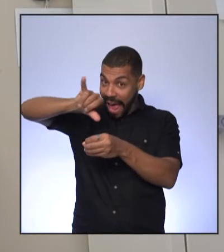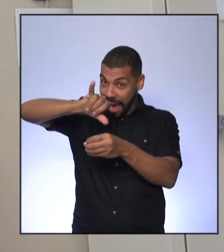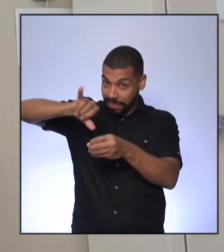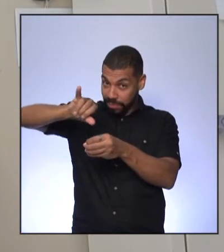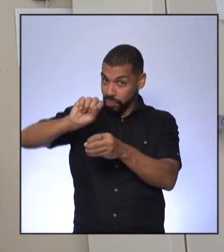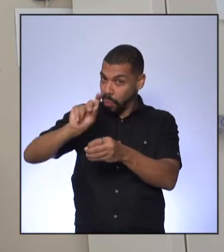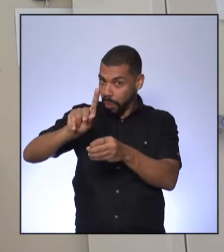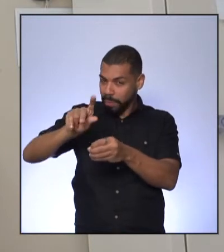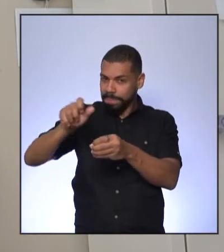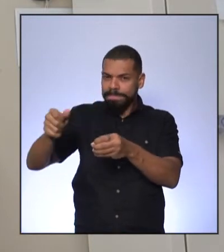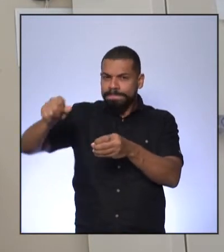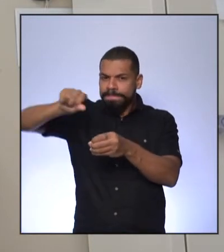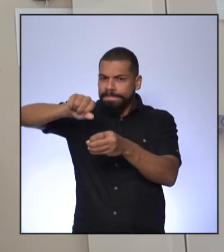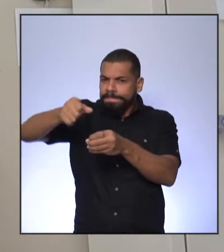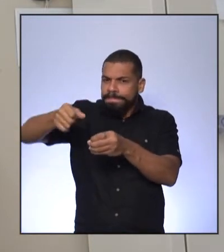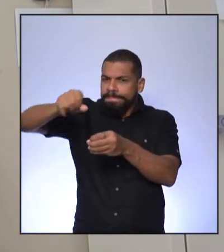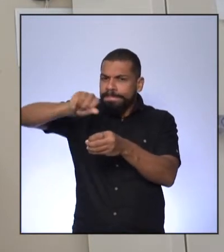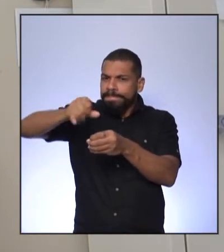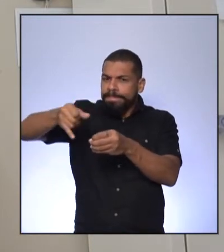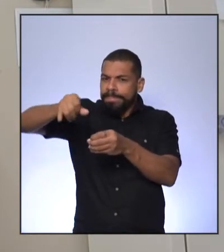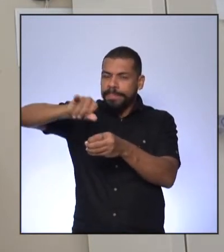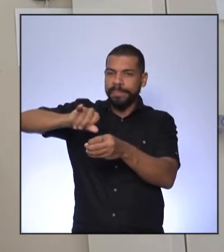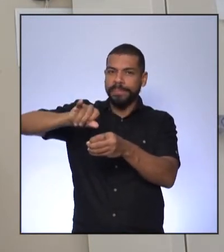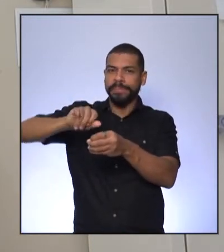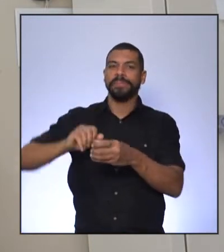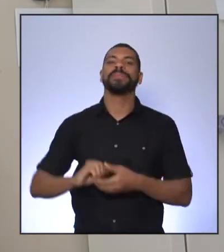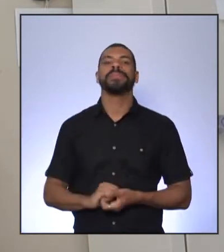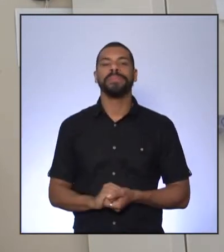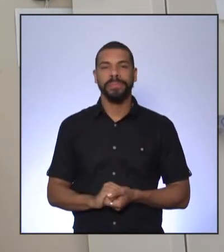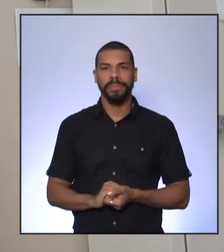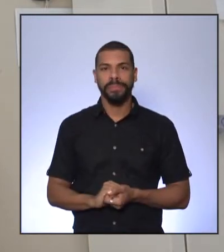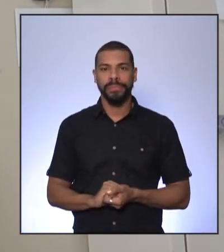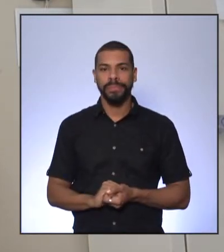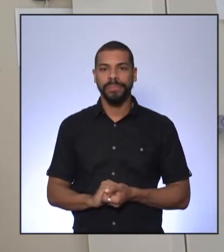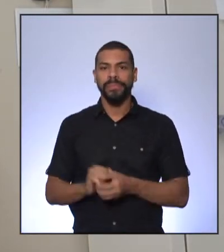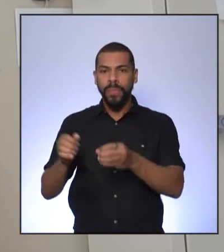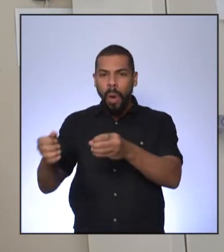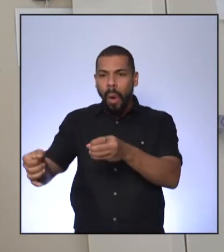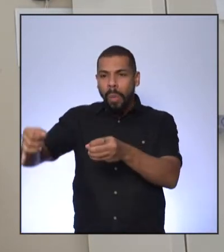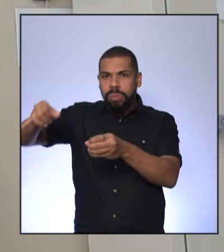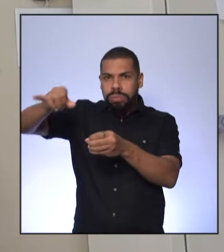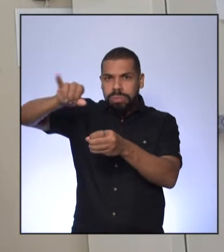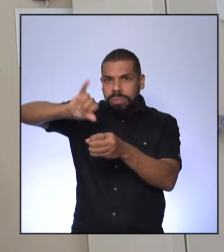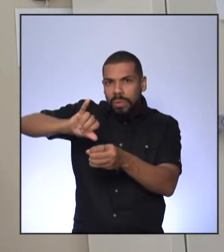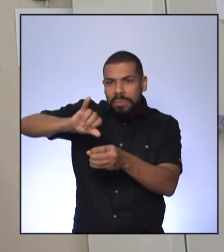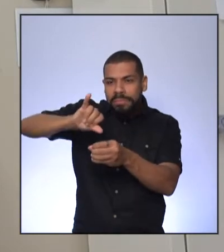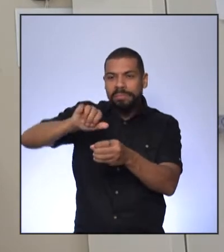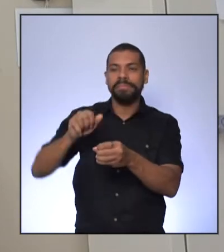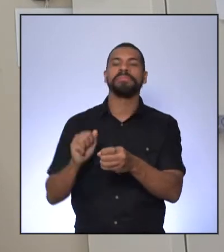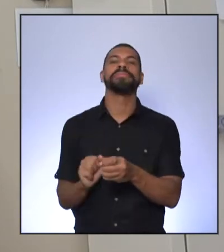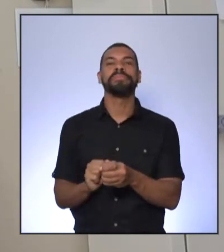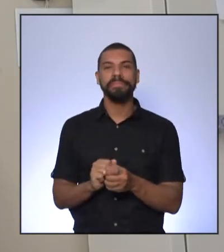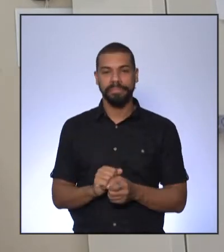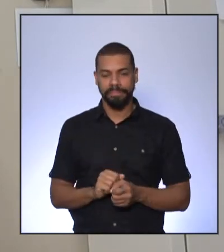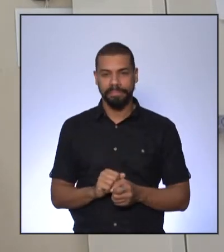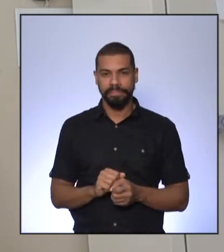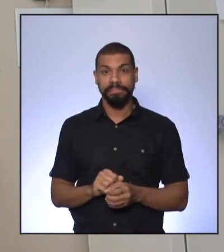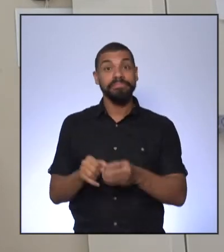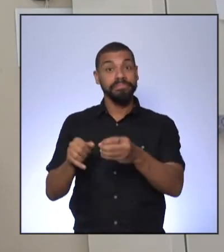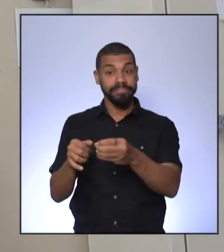então eu estou aumentando só a concentração de vinagre. Então, eu tenho 1 copo, 1 colher, 2,